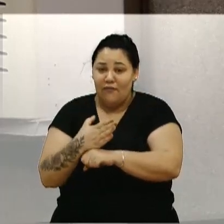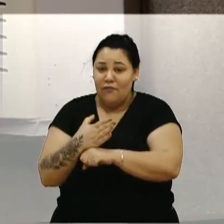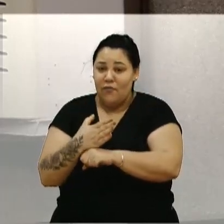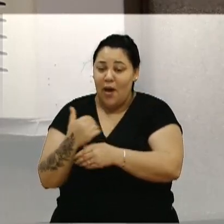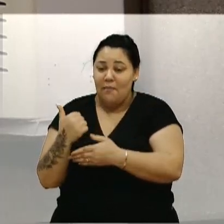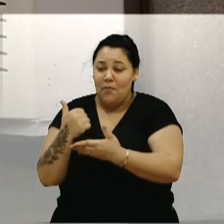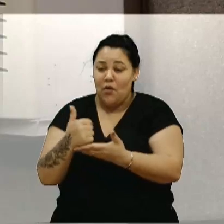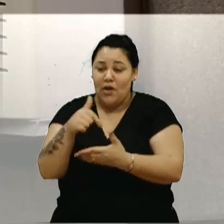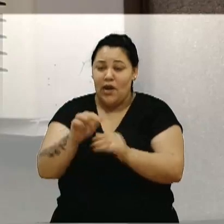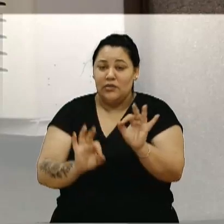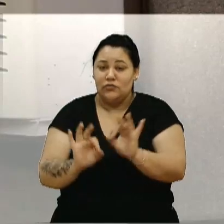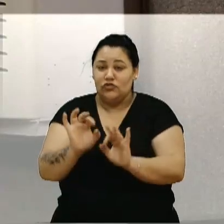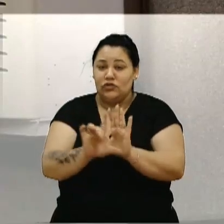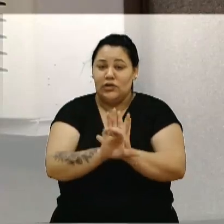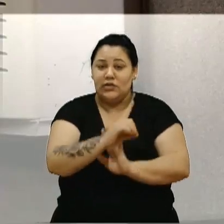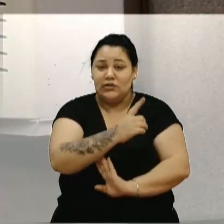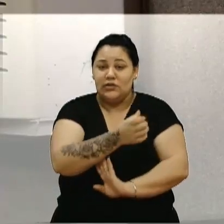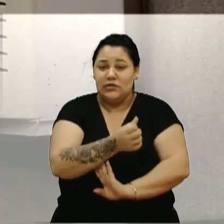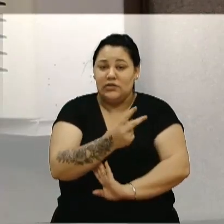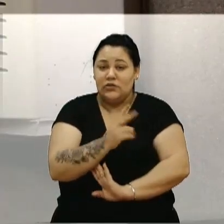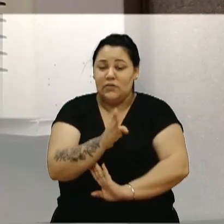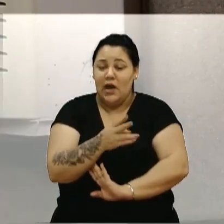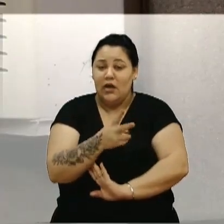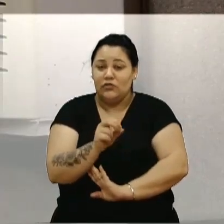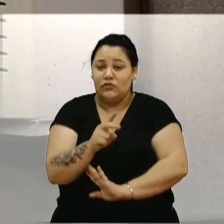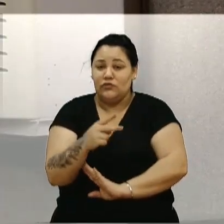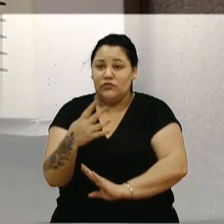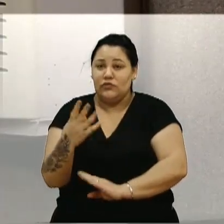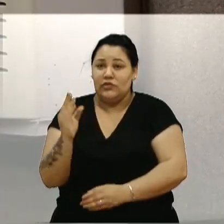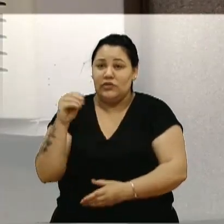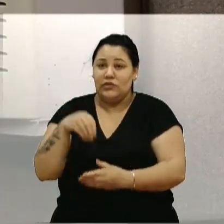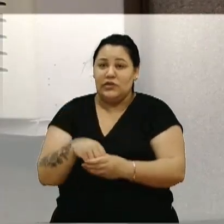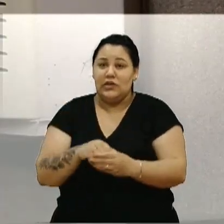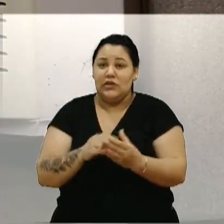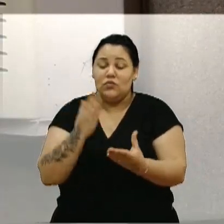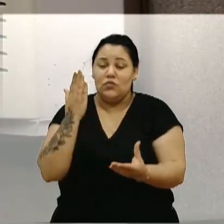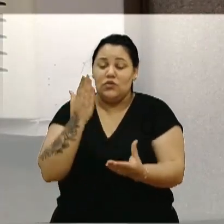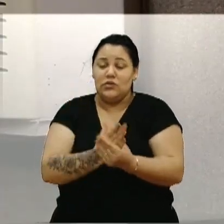de lei número 162/2024, contido no processo número